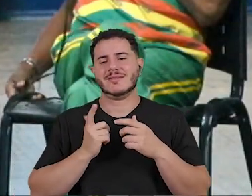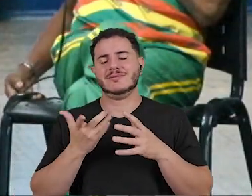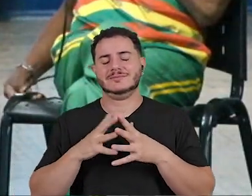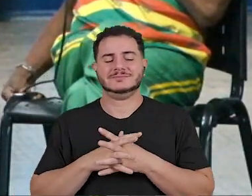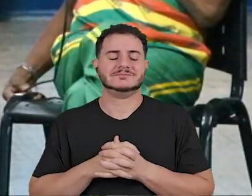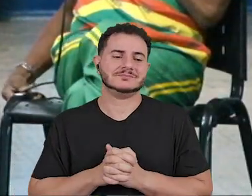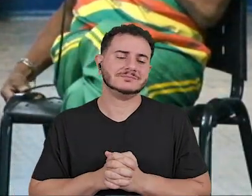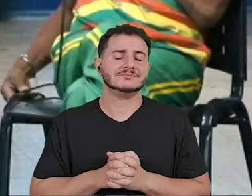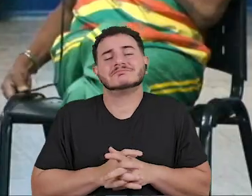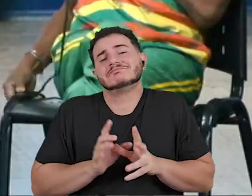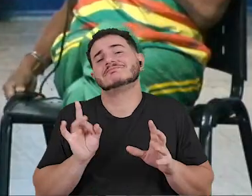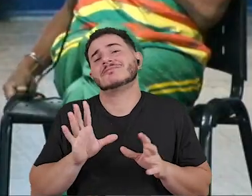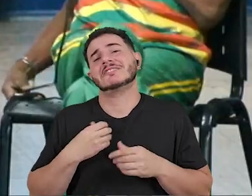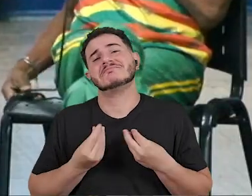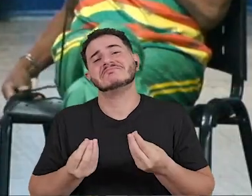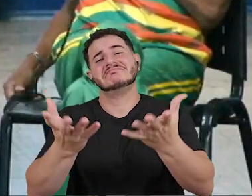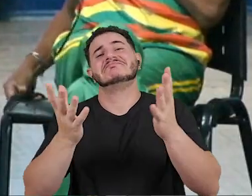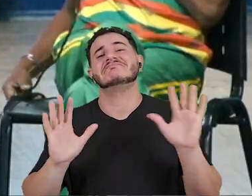Fala aí.